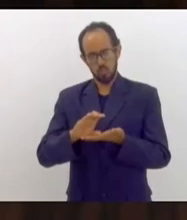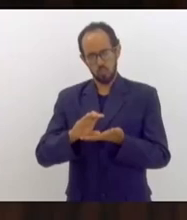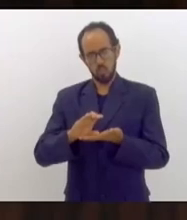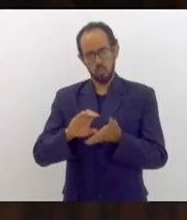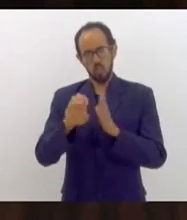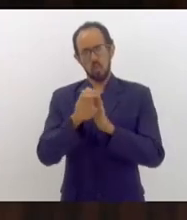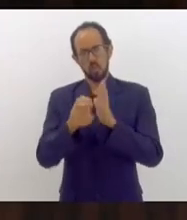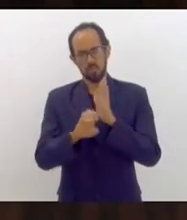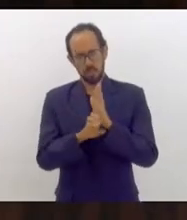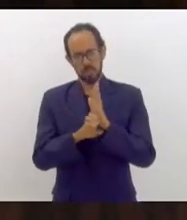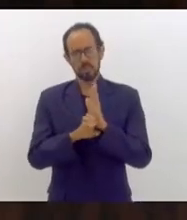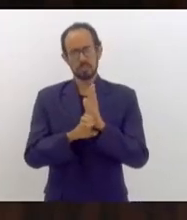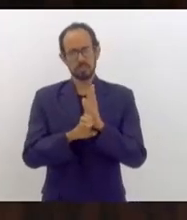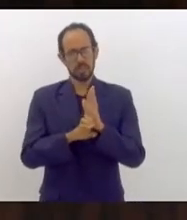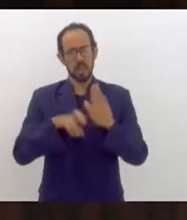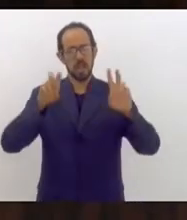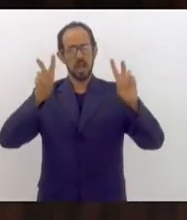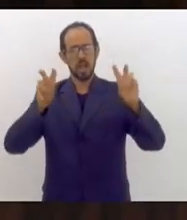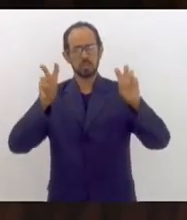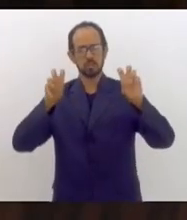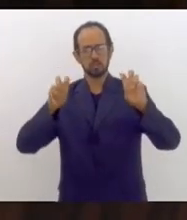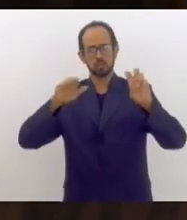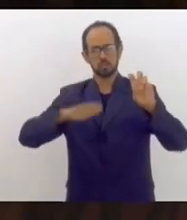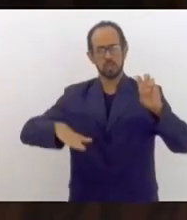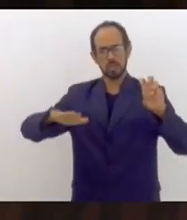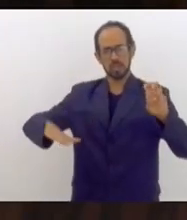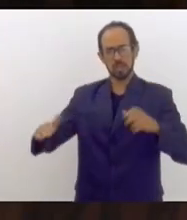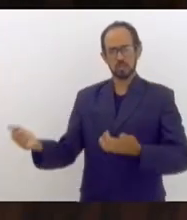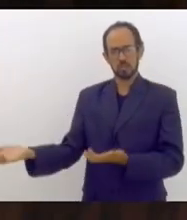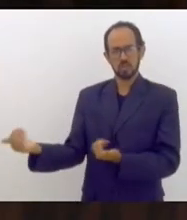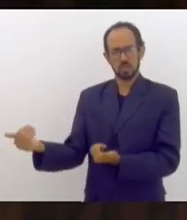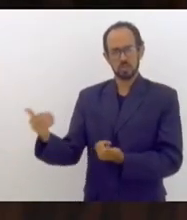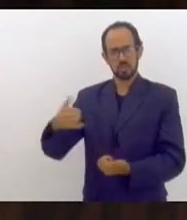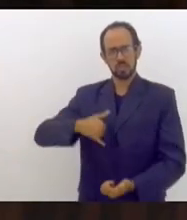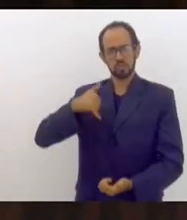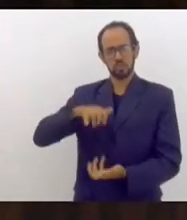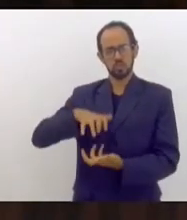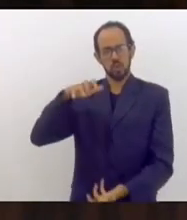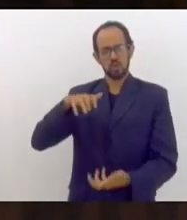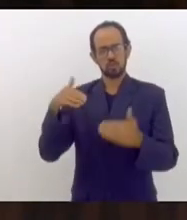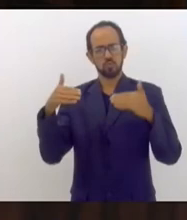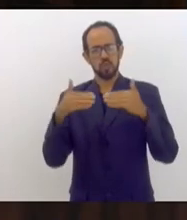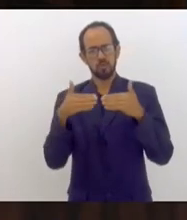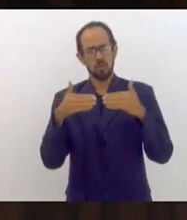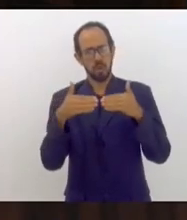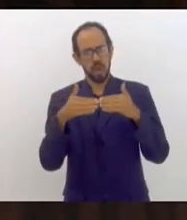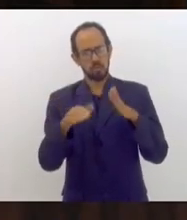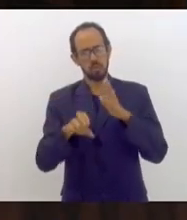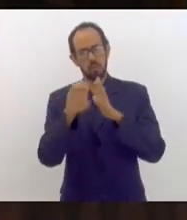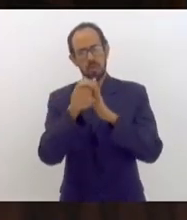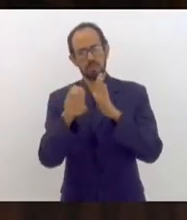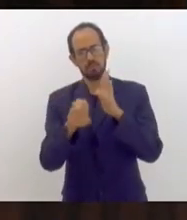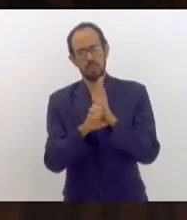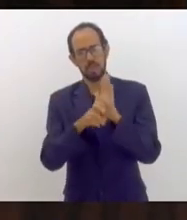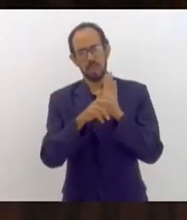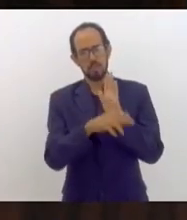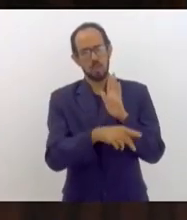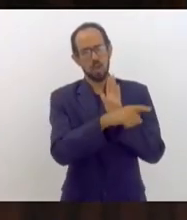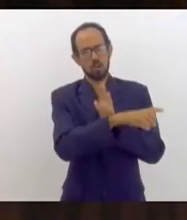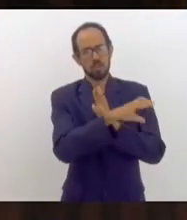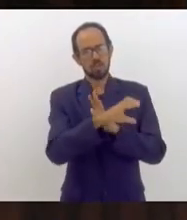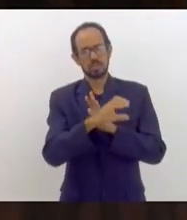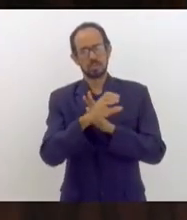com emendas de assuntos da criança e do adolescente e do idoso, favorável. Com a emenda da Comissão